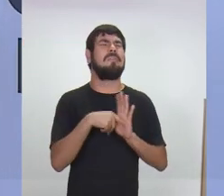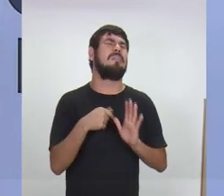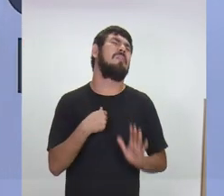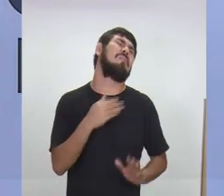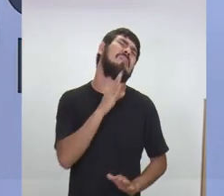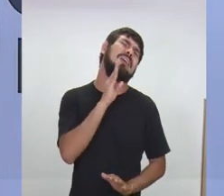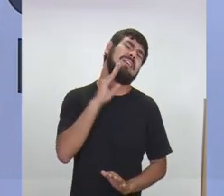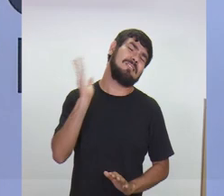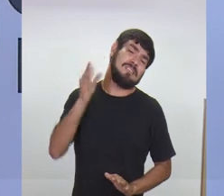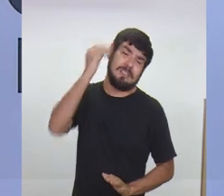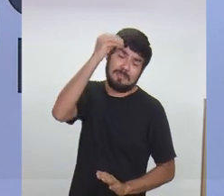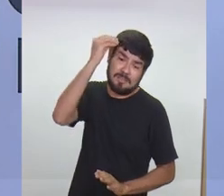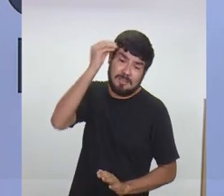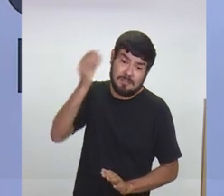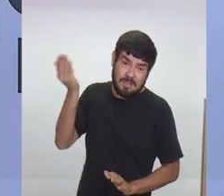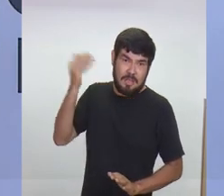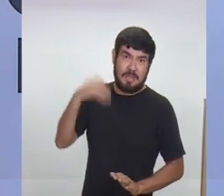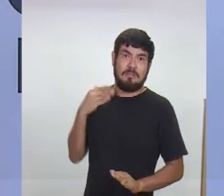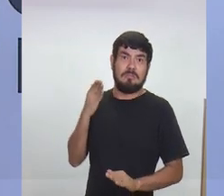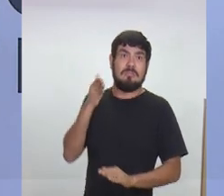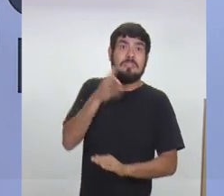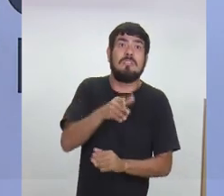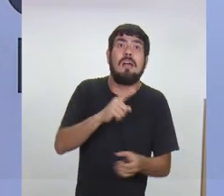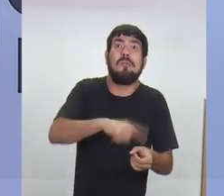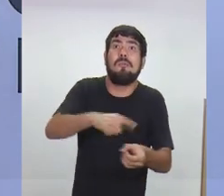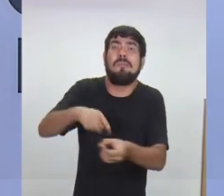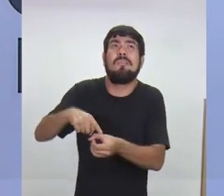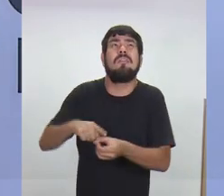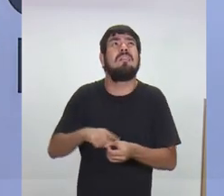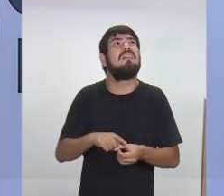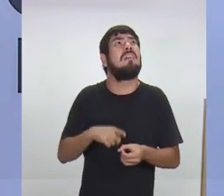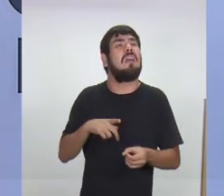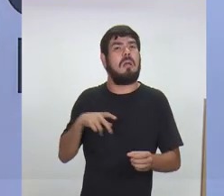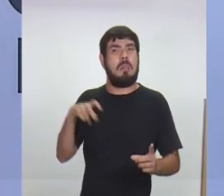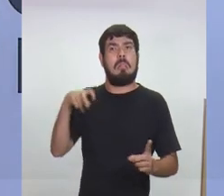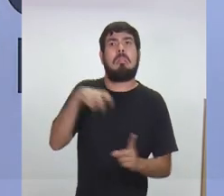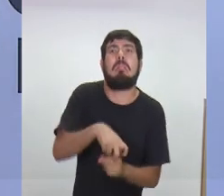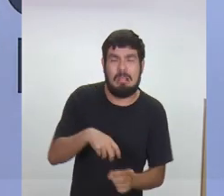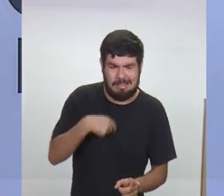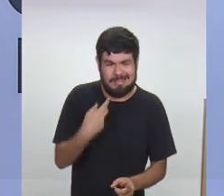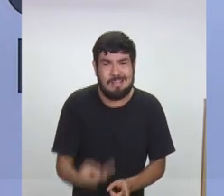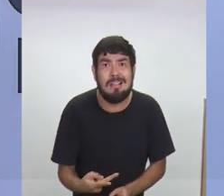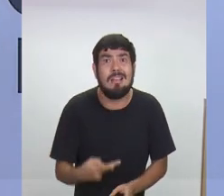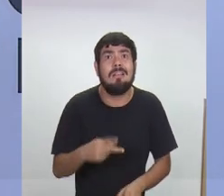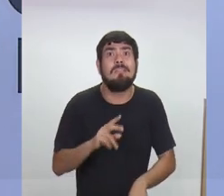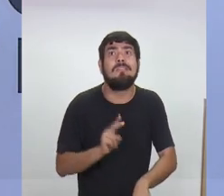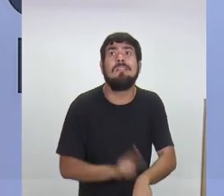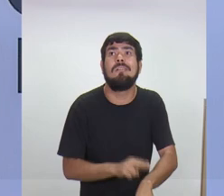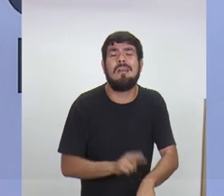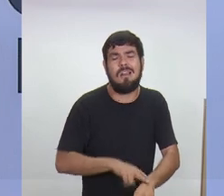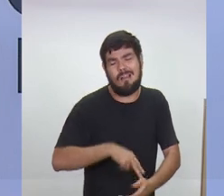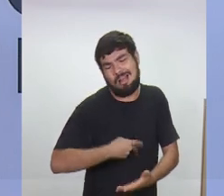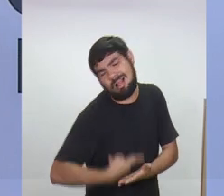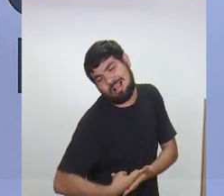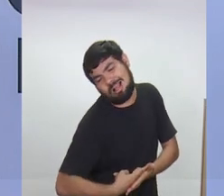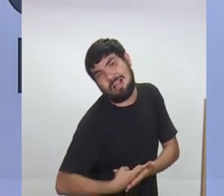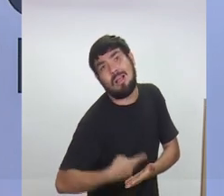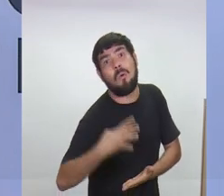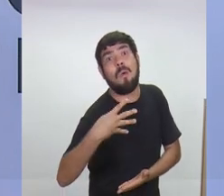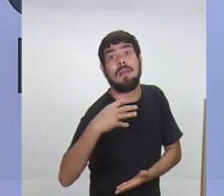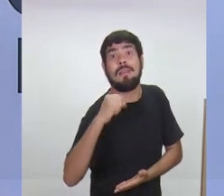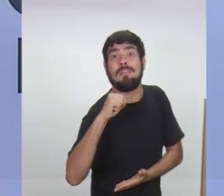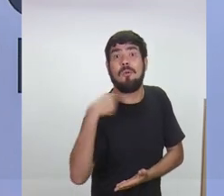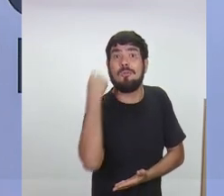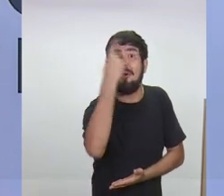carteirinha eu já tive no município que eu sentei com o senhor e não dele me acidentei e passei 48 horas para ser removido não